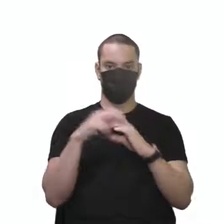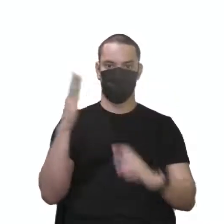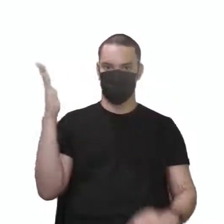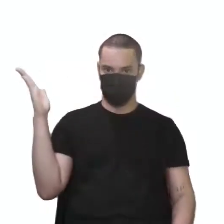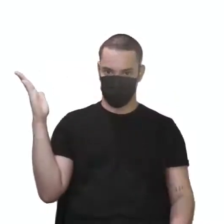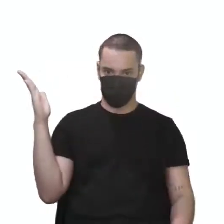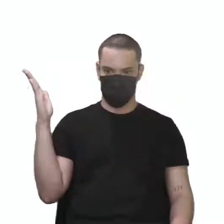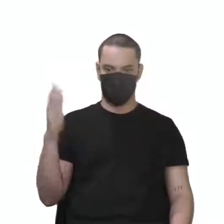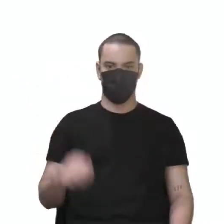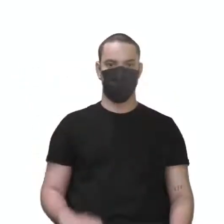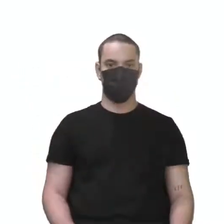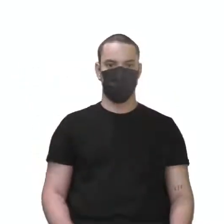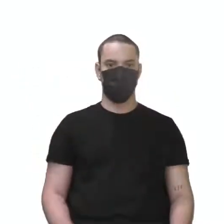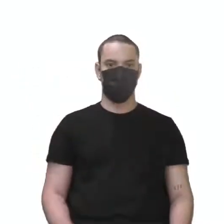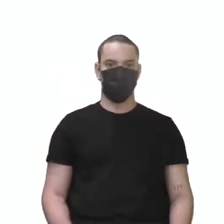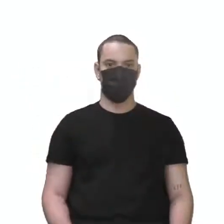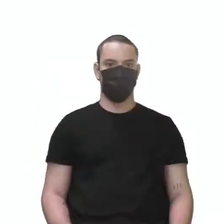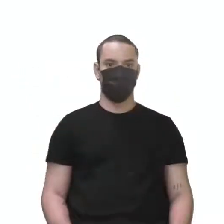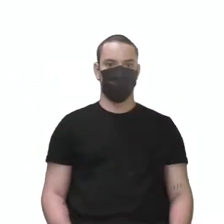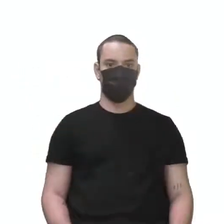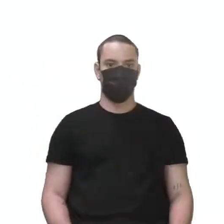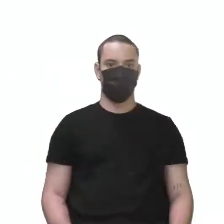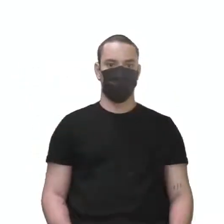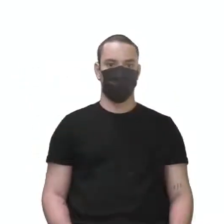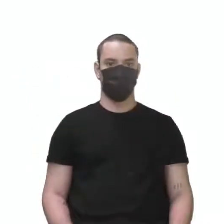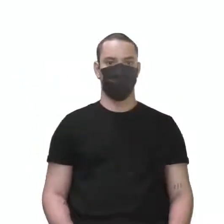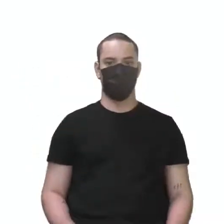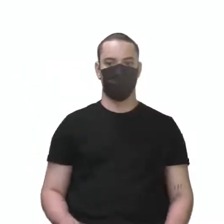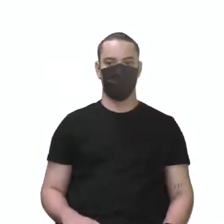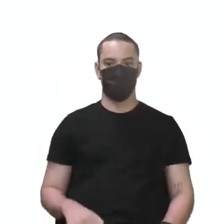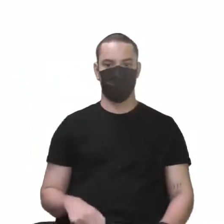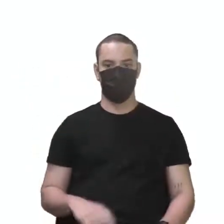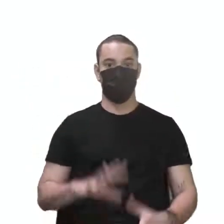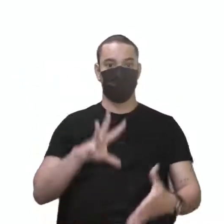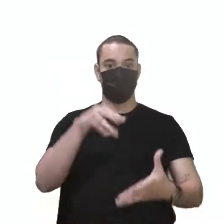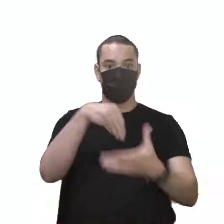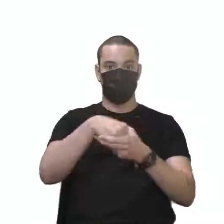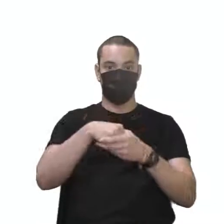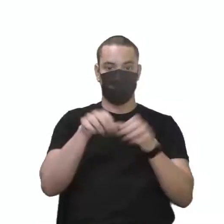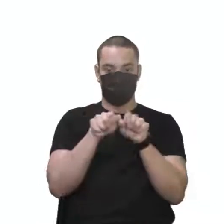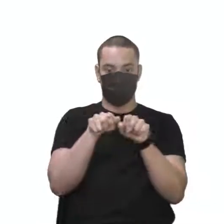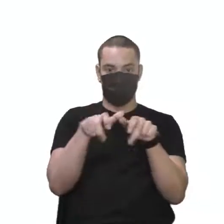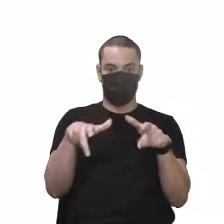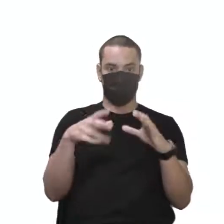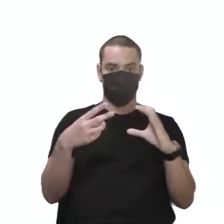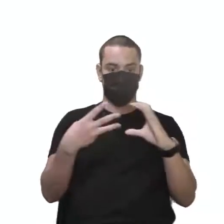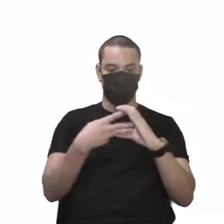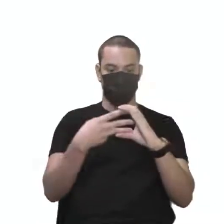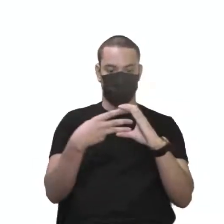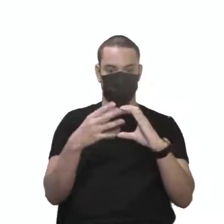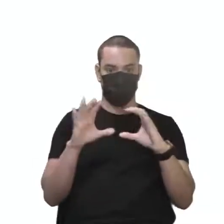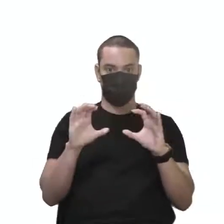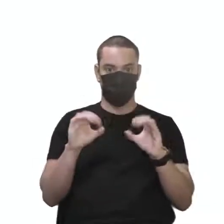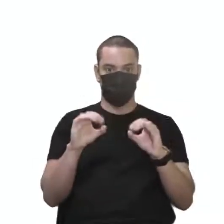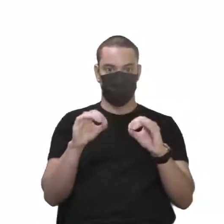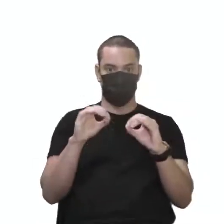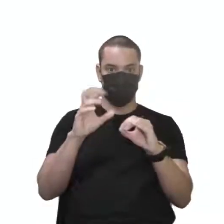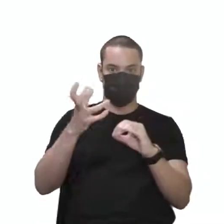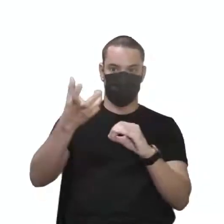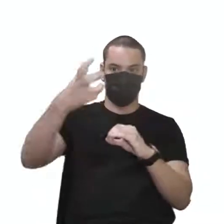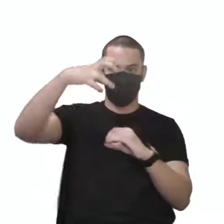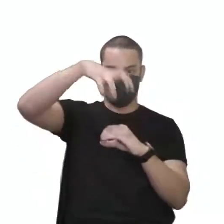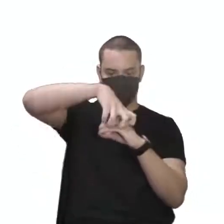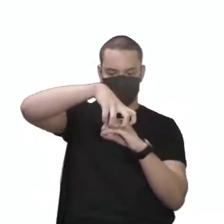bacteriófago, ele acoplando aqui as perninhas dele na membrana, né, dessa bactéria, na parede. Ela tem uma parede de